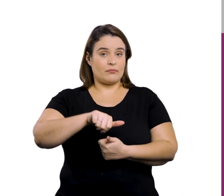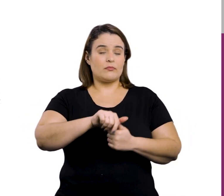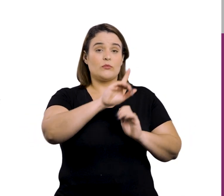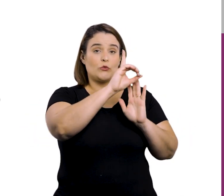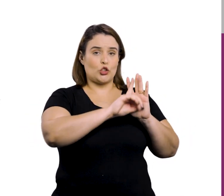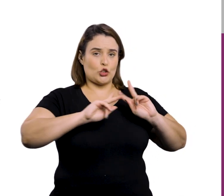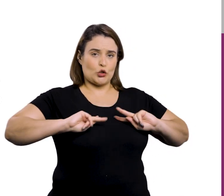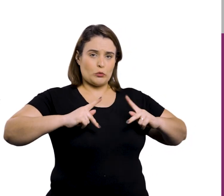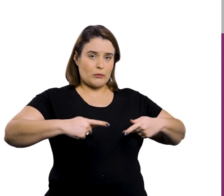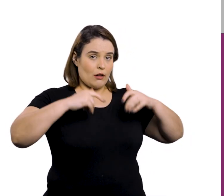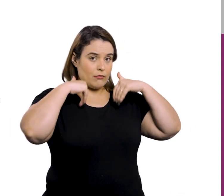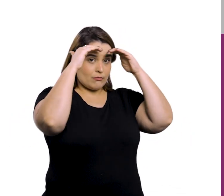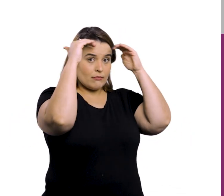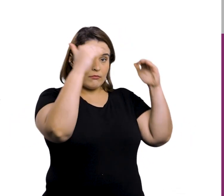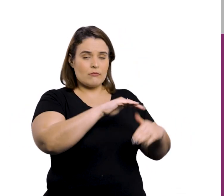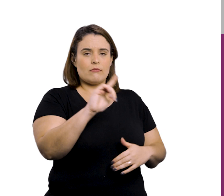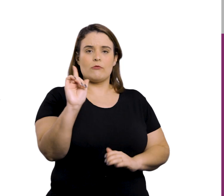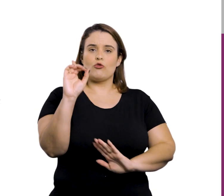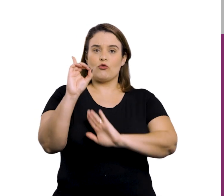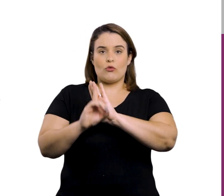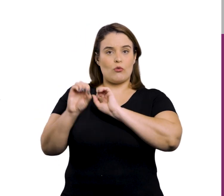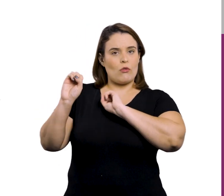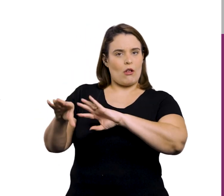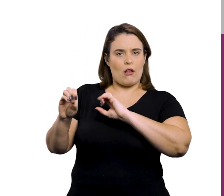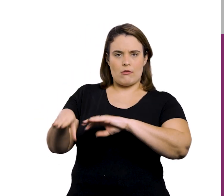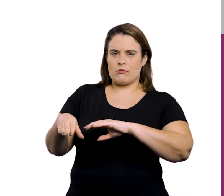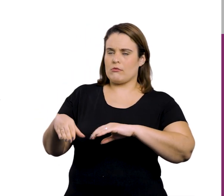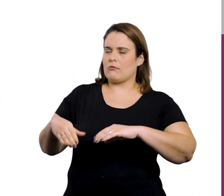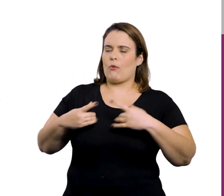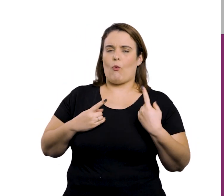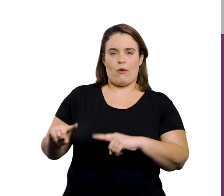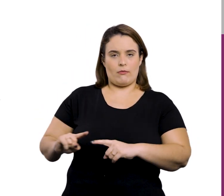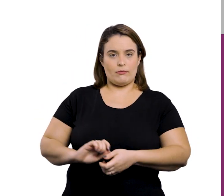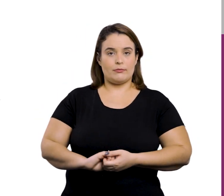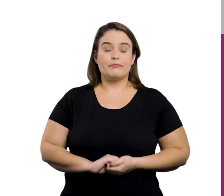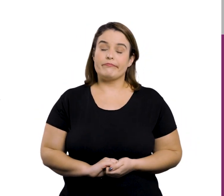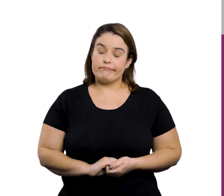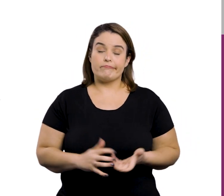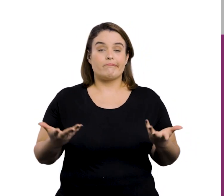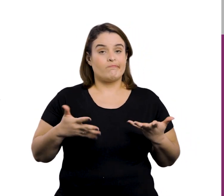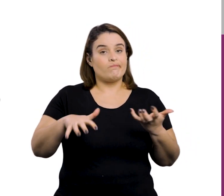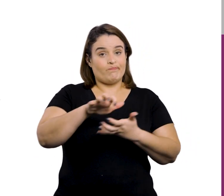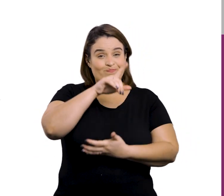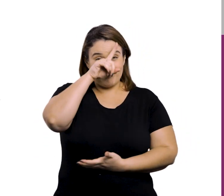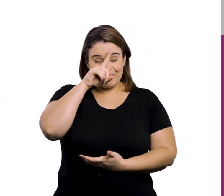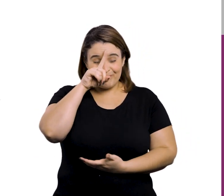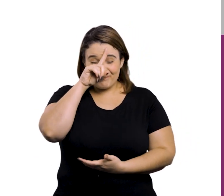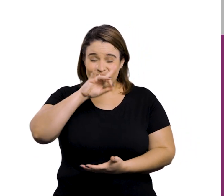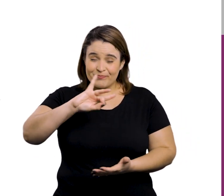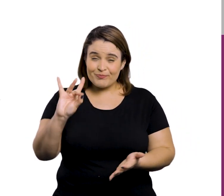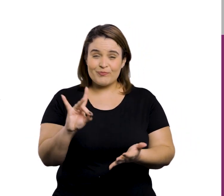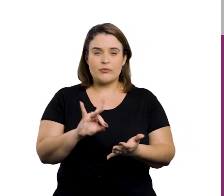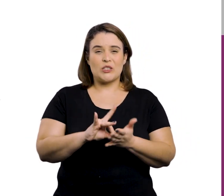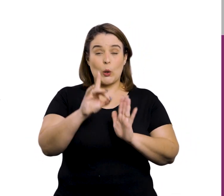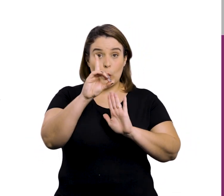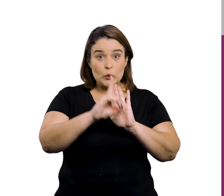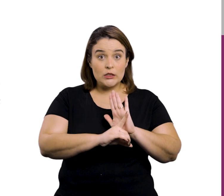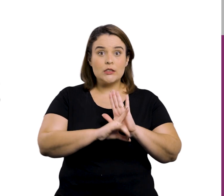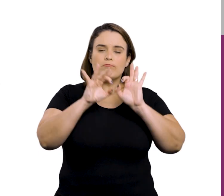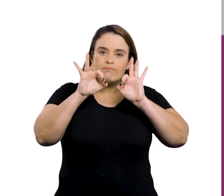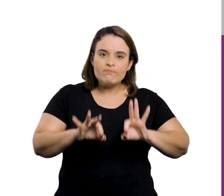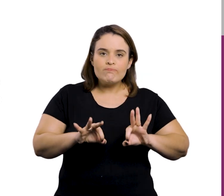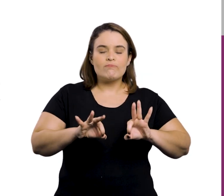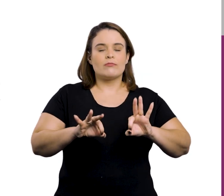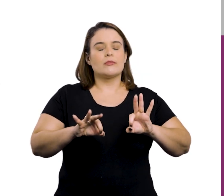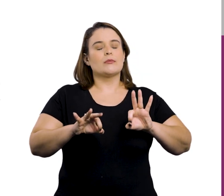direitos humanos e viola os direitos educacionais. O cenário de ameaça se tornou realidade e a garantia plena